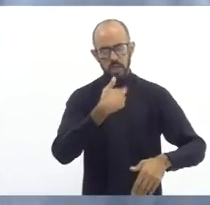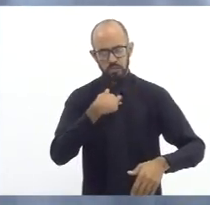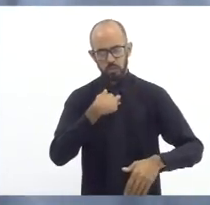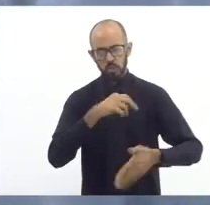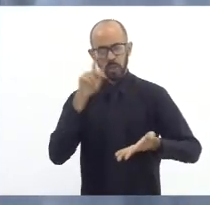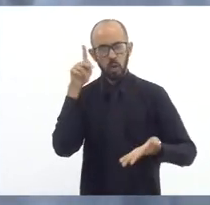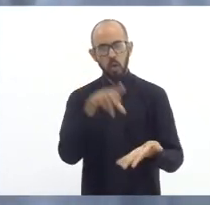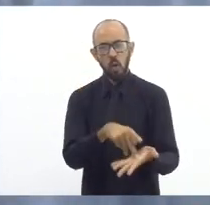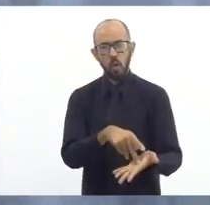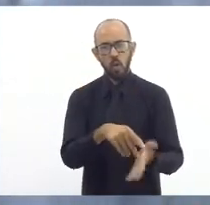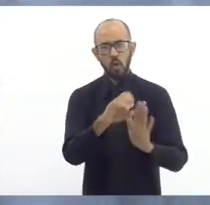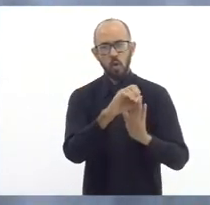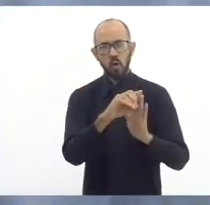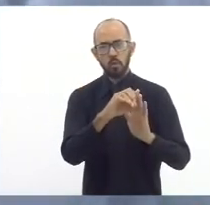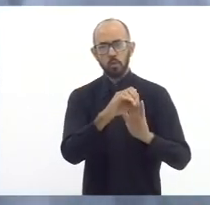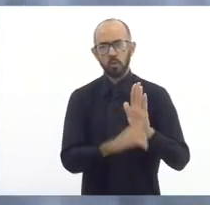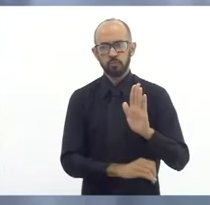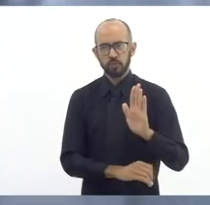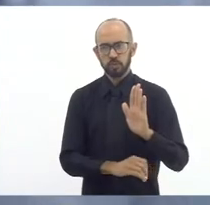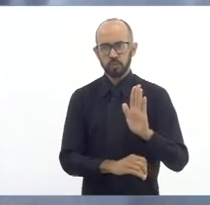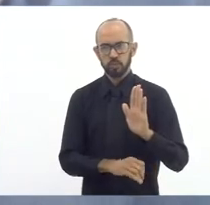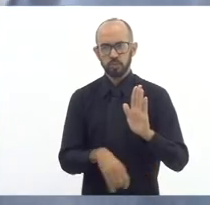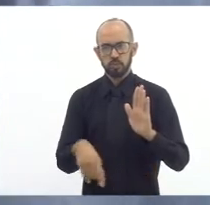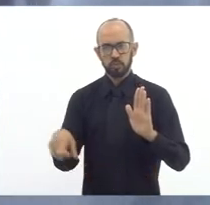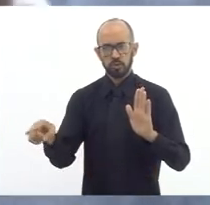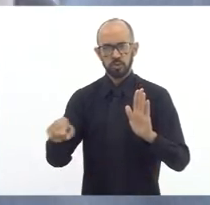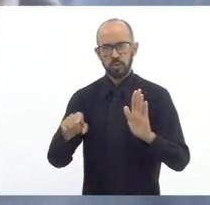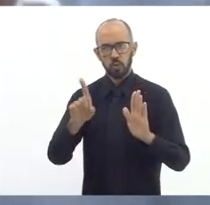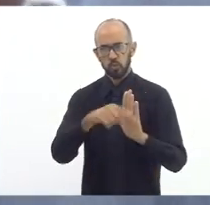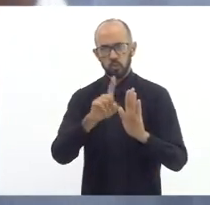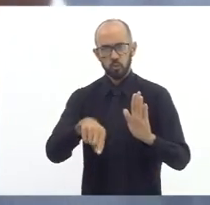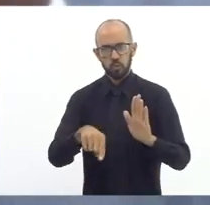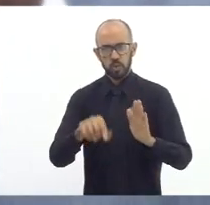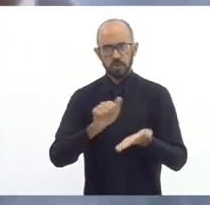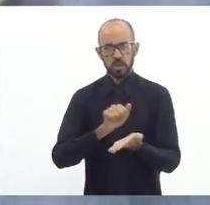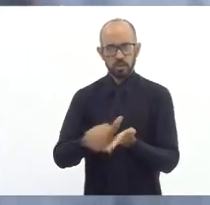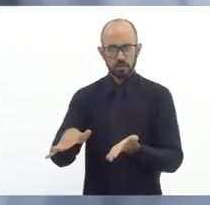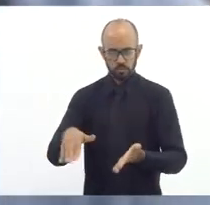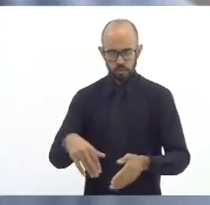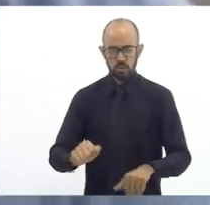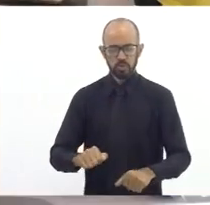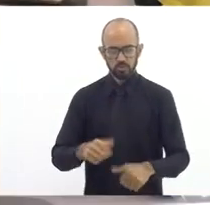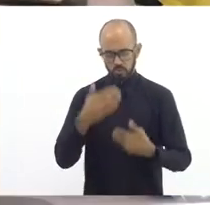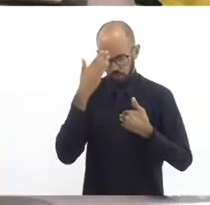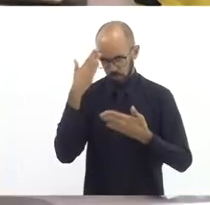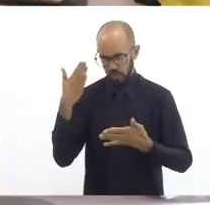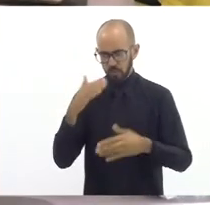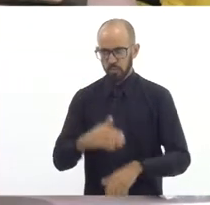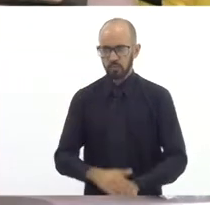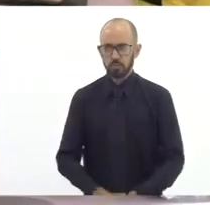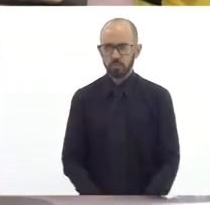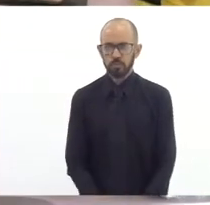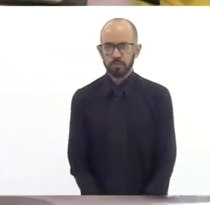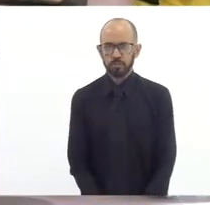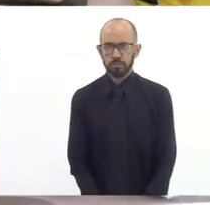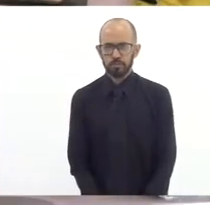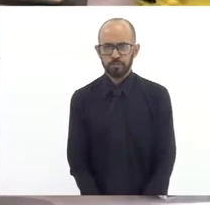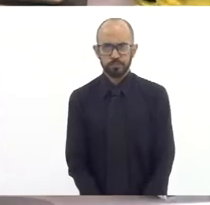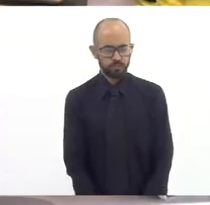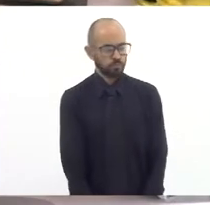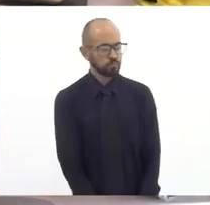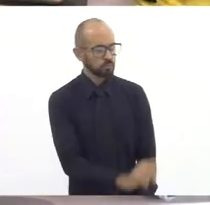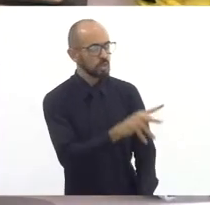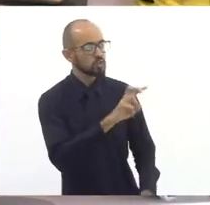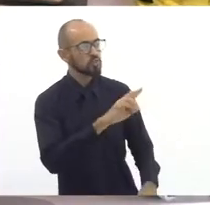senhora comunique a Rio Trilhos que são nulas as demissões. Tenho dito, muito obrigado. Deputado Edilson, isso nós iremos fazer ainda